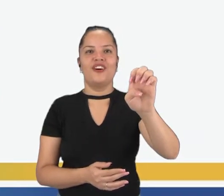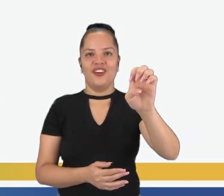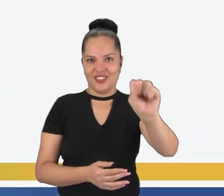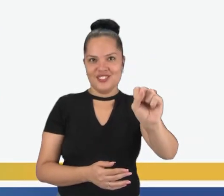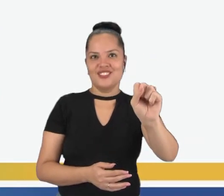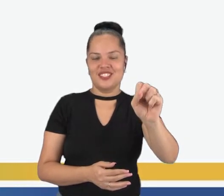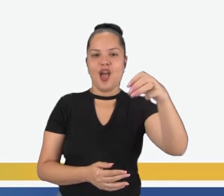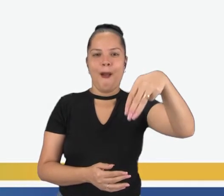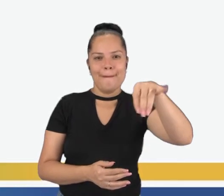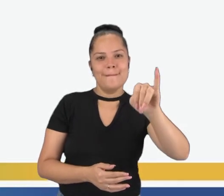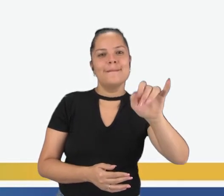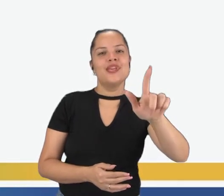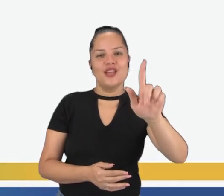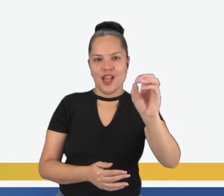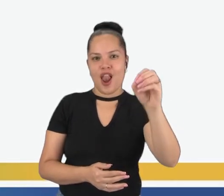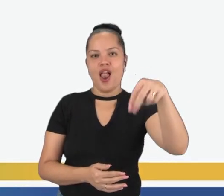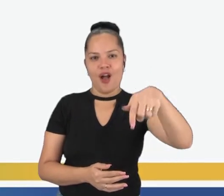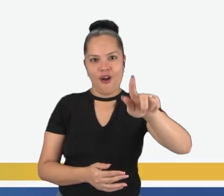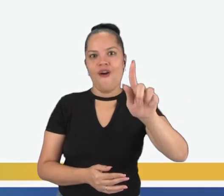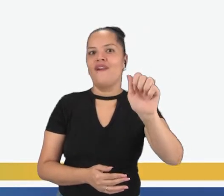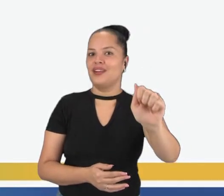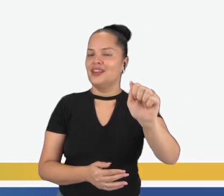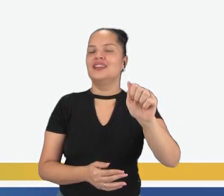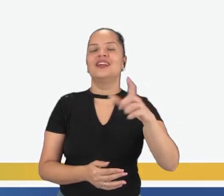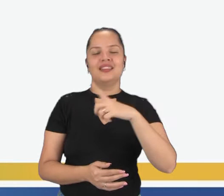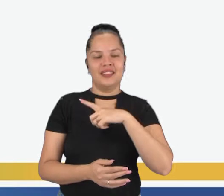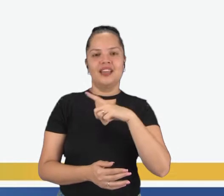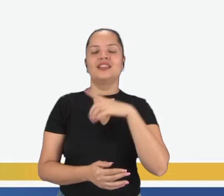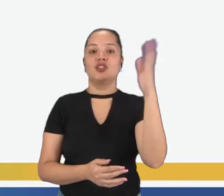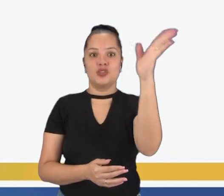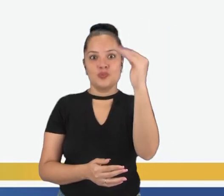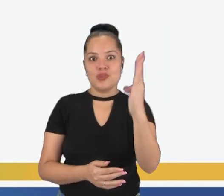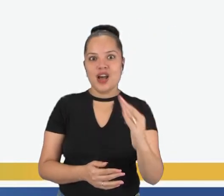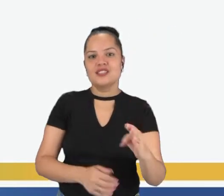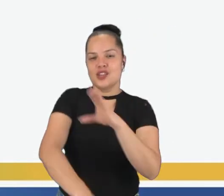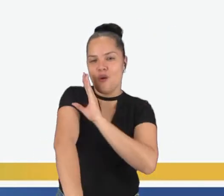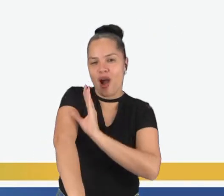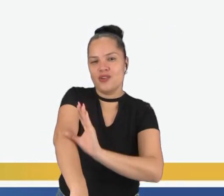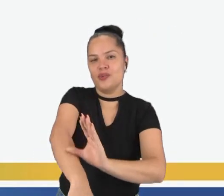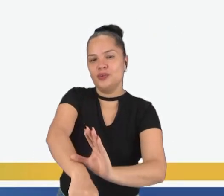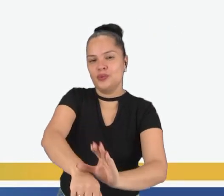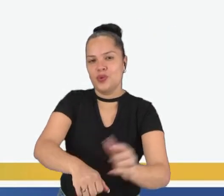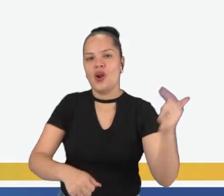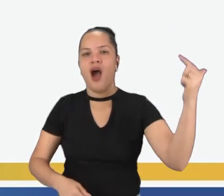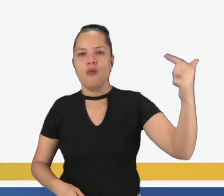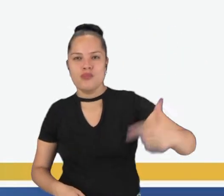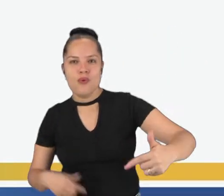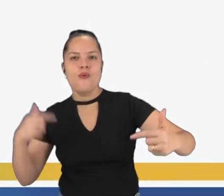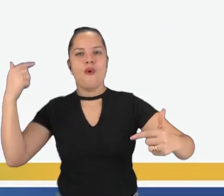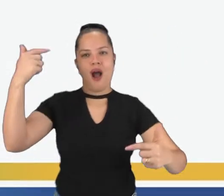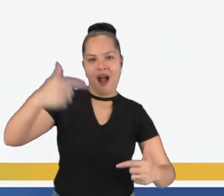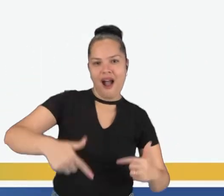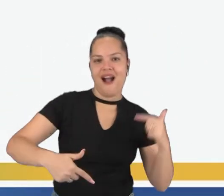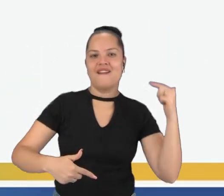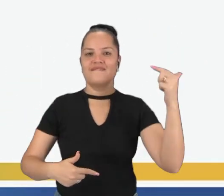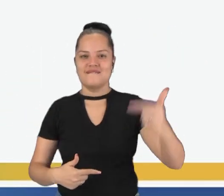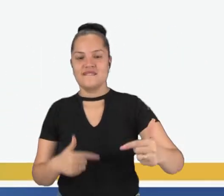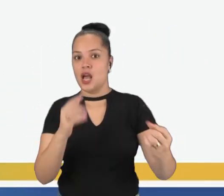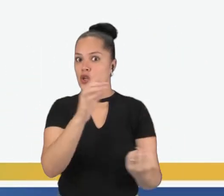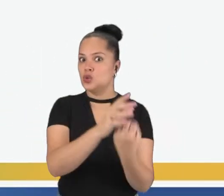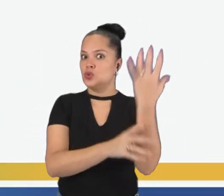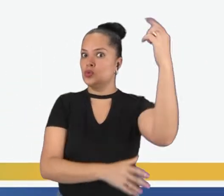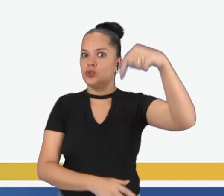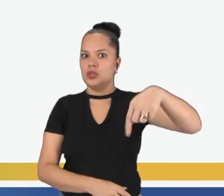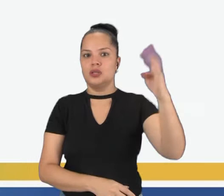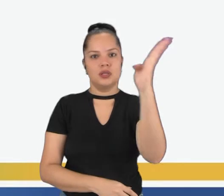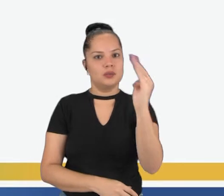bem característico. E nós vamos falar também no Brasil da cultura hip hop. Gente, a cultura hip hop, ela não nasce no Brasil,